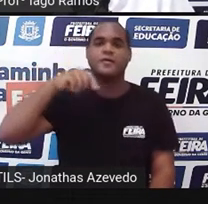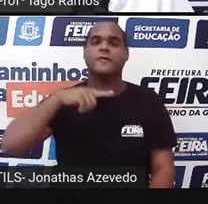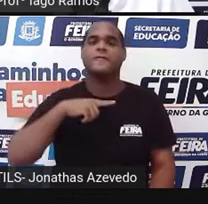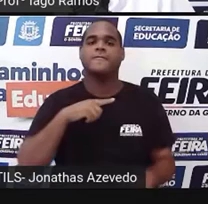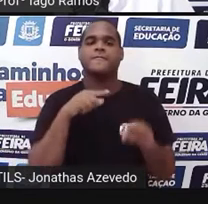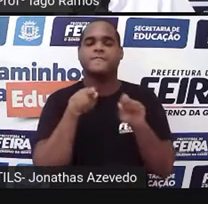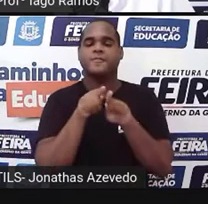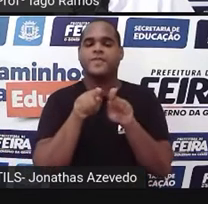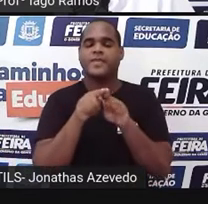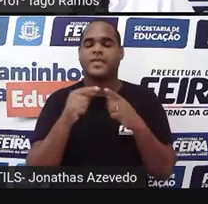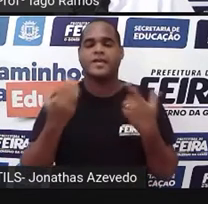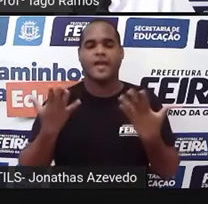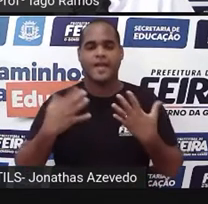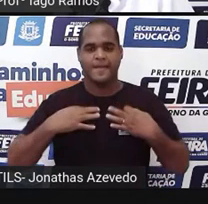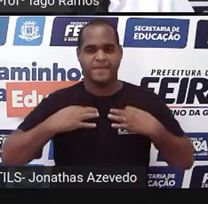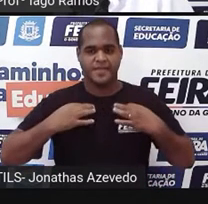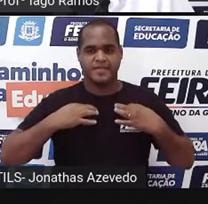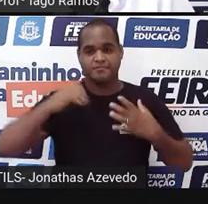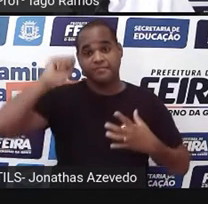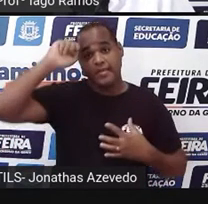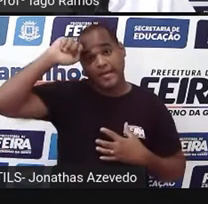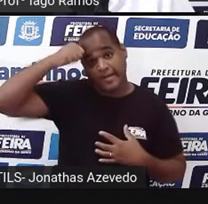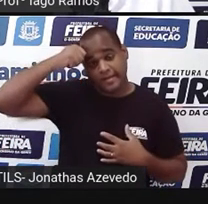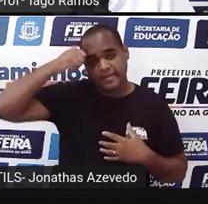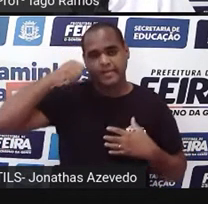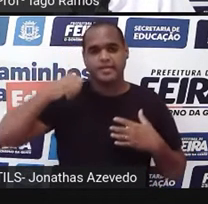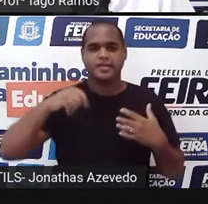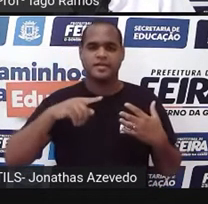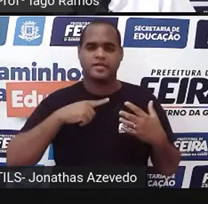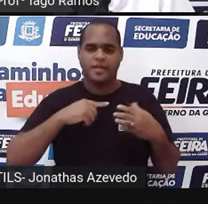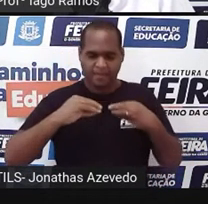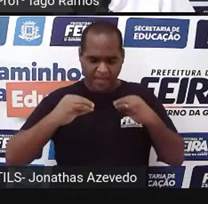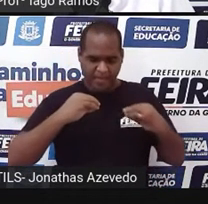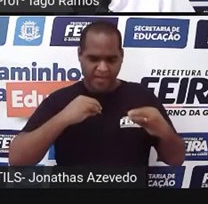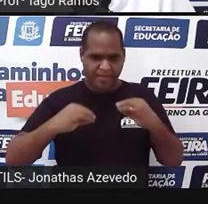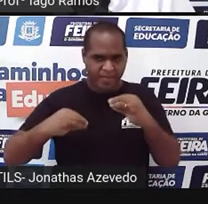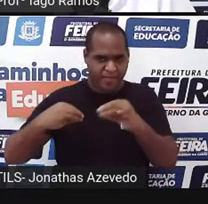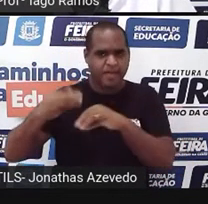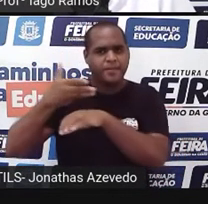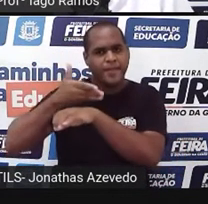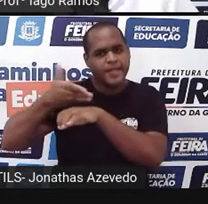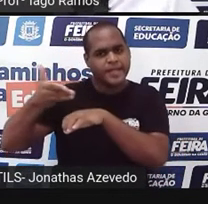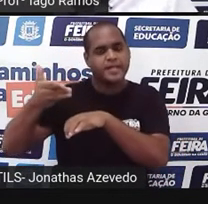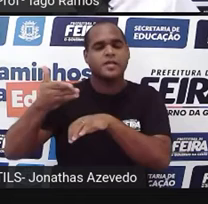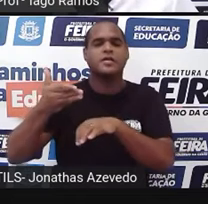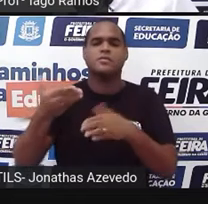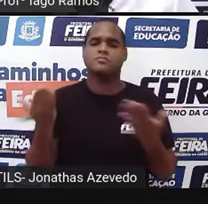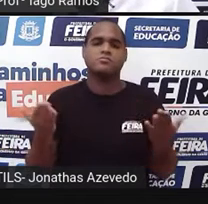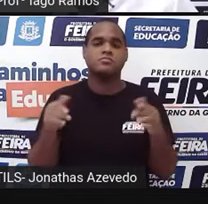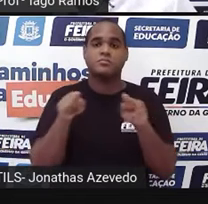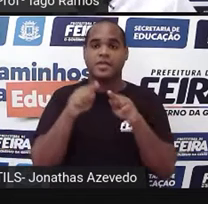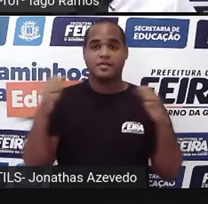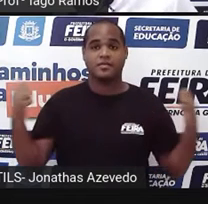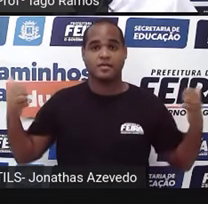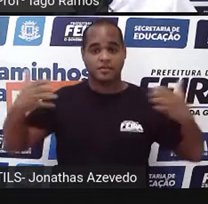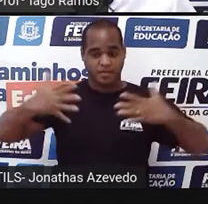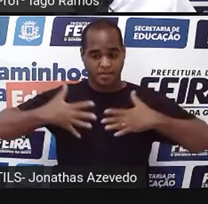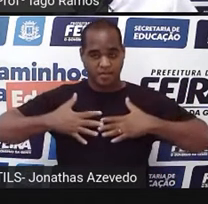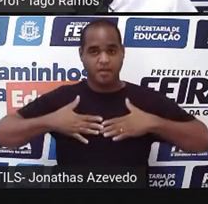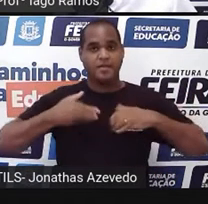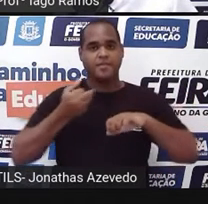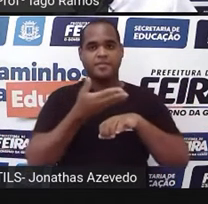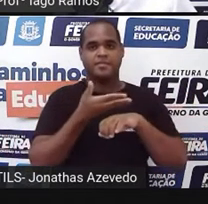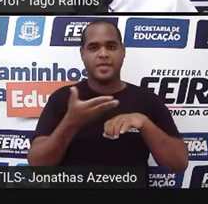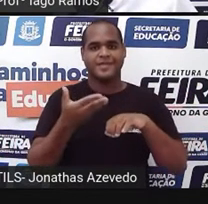momento Eu visto uma camisa preta com algumas estampas linhas brancas por cima no jaleco